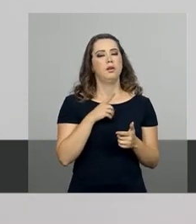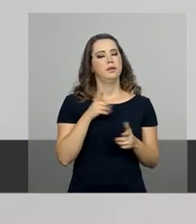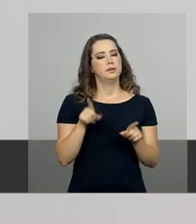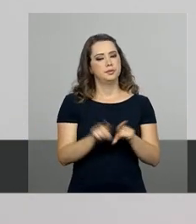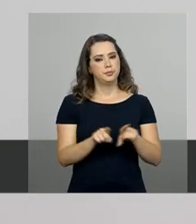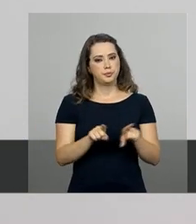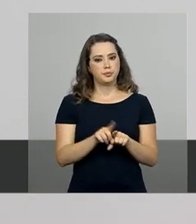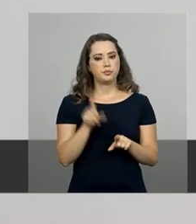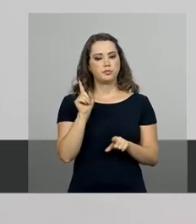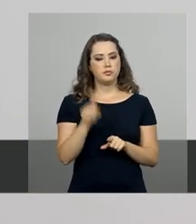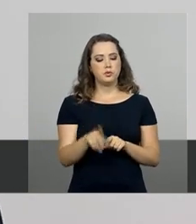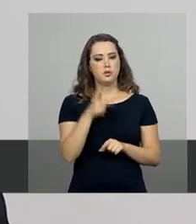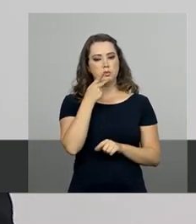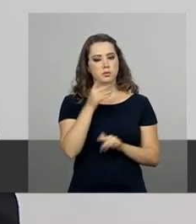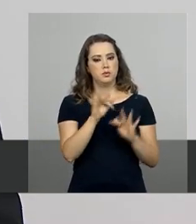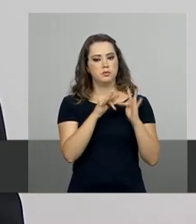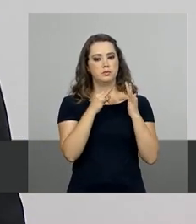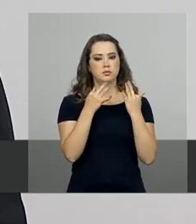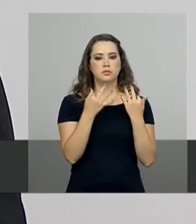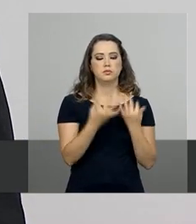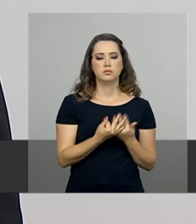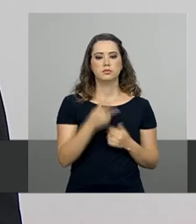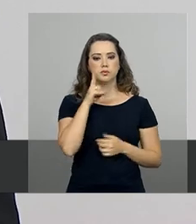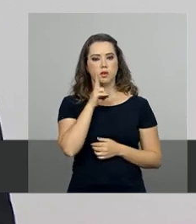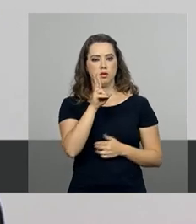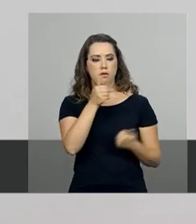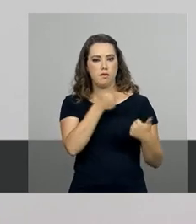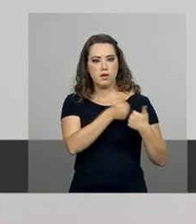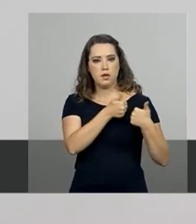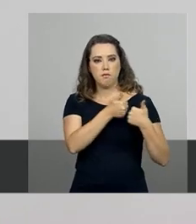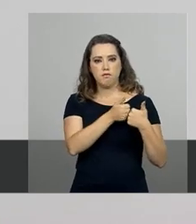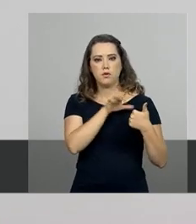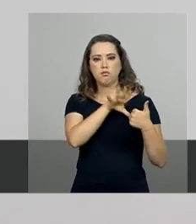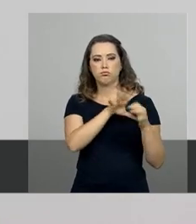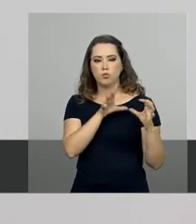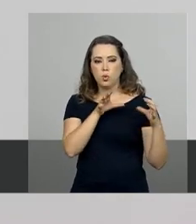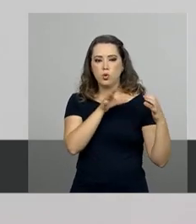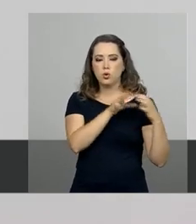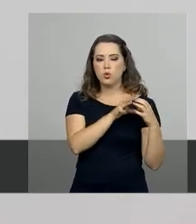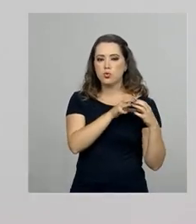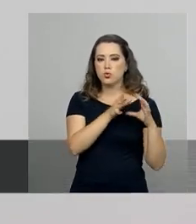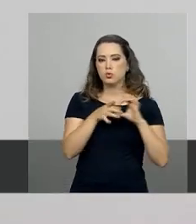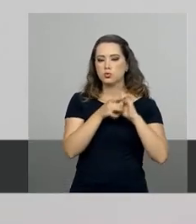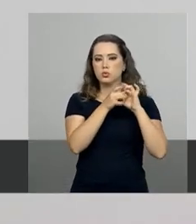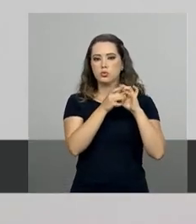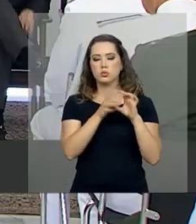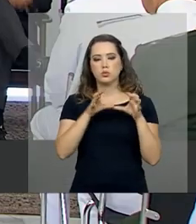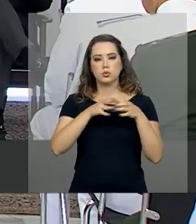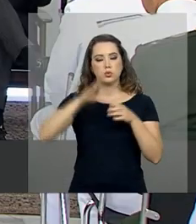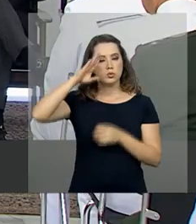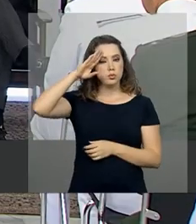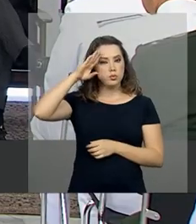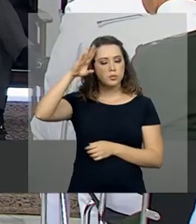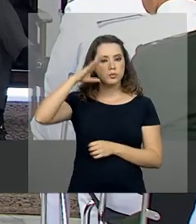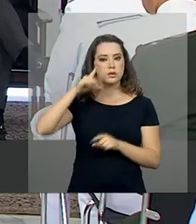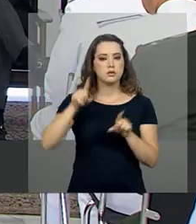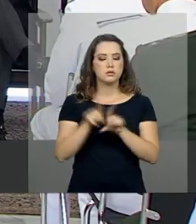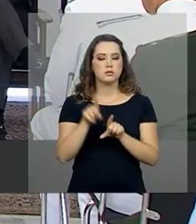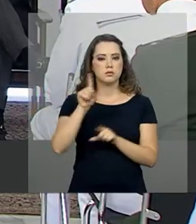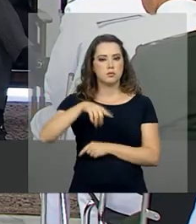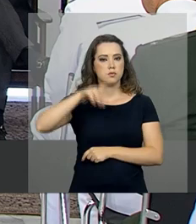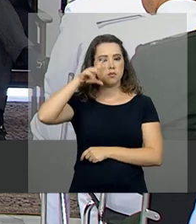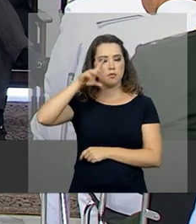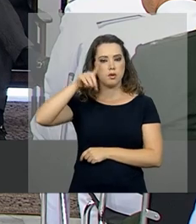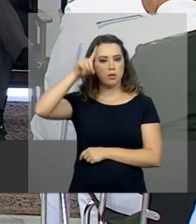à família que acompanha aquele militar que acompanha o dia a dia e que é o